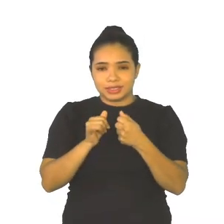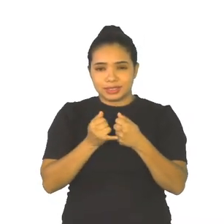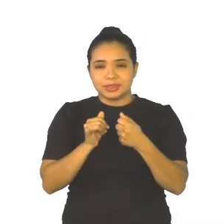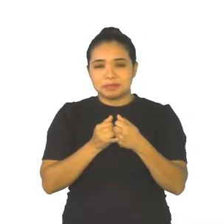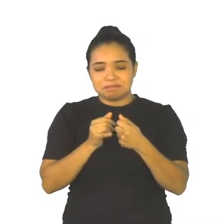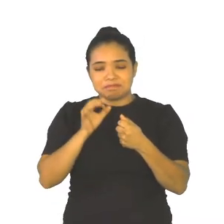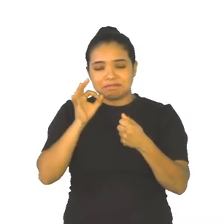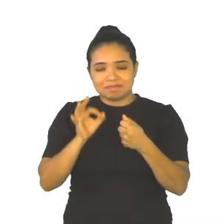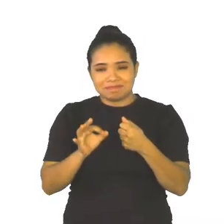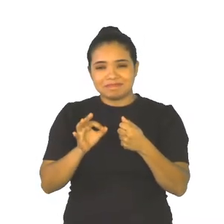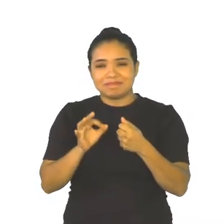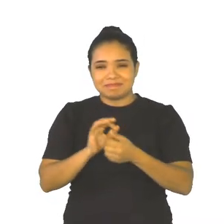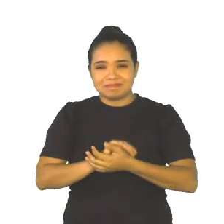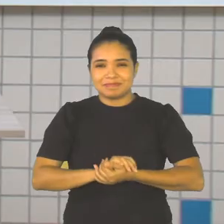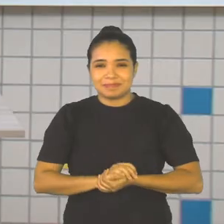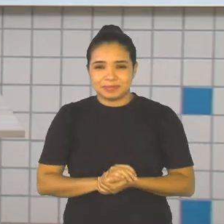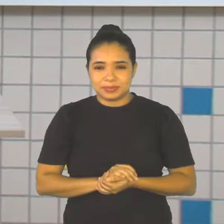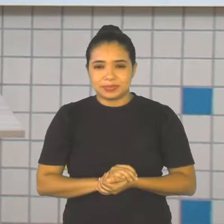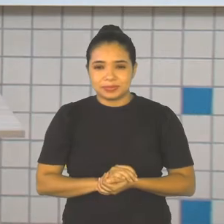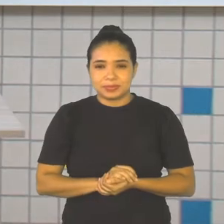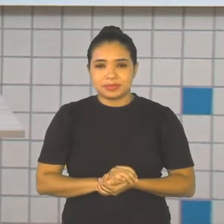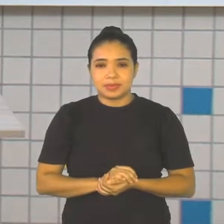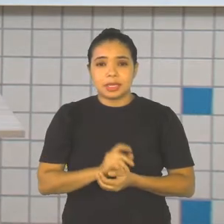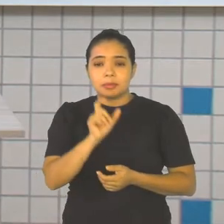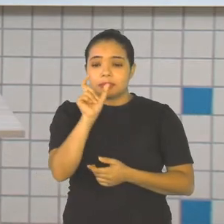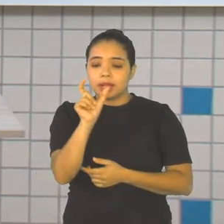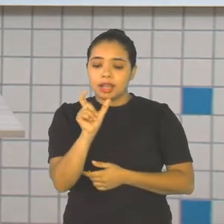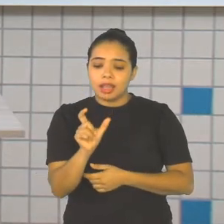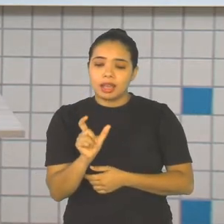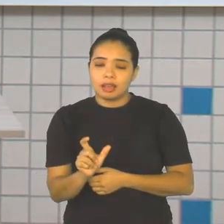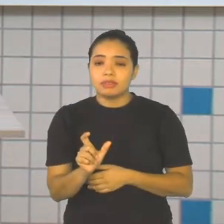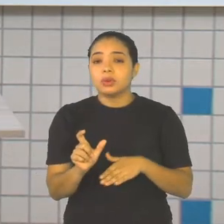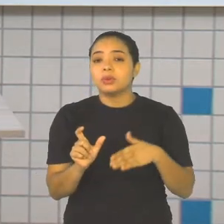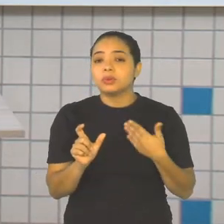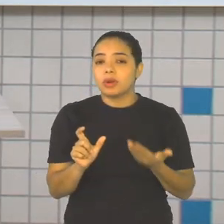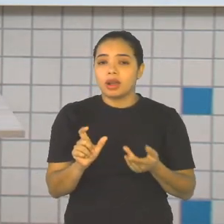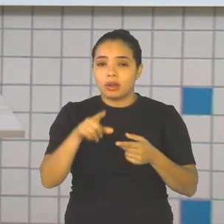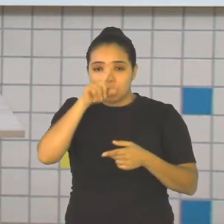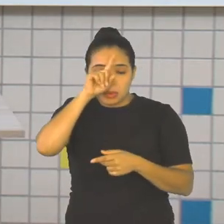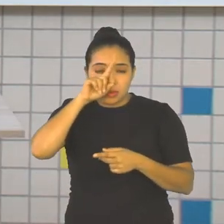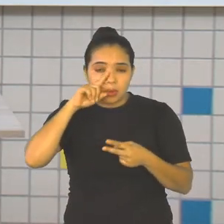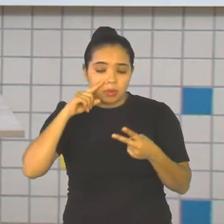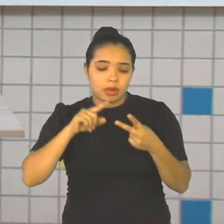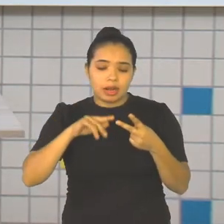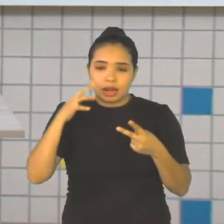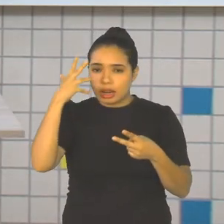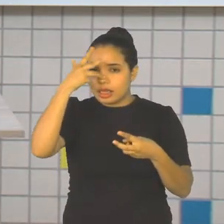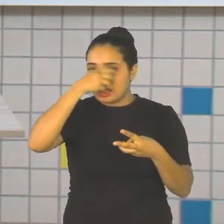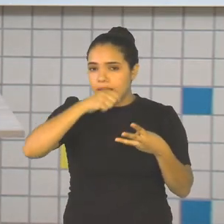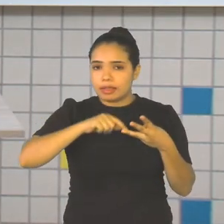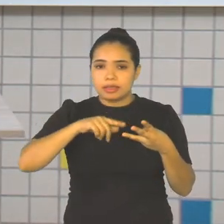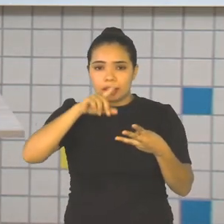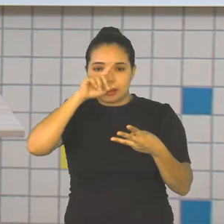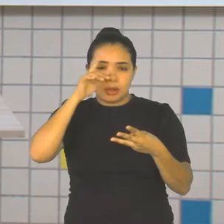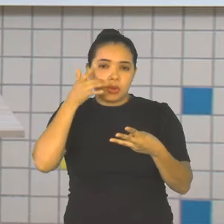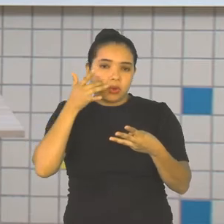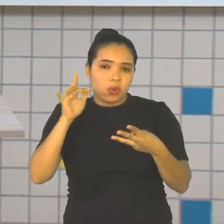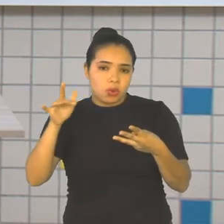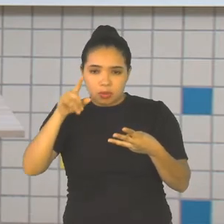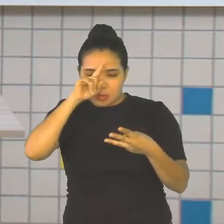adjetivos, exatamente. Quem são as palavras destacadas? Loira, linda, amarelos ouro e